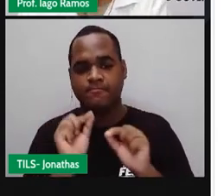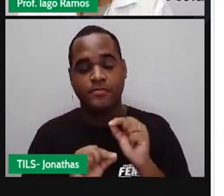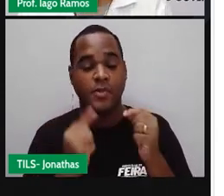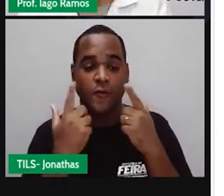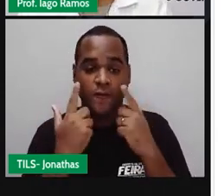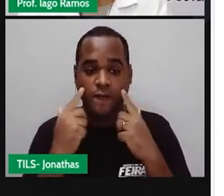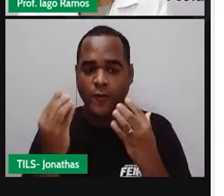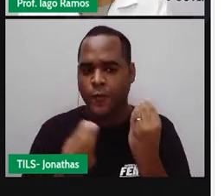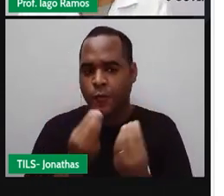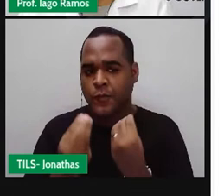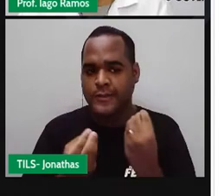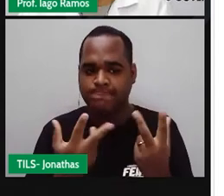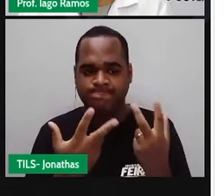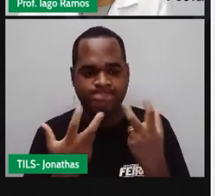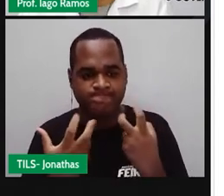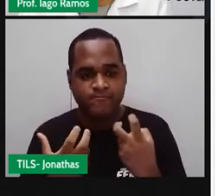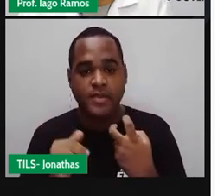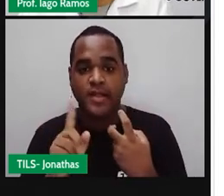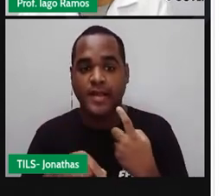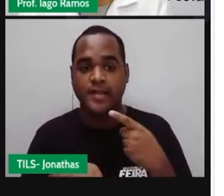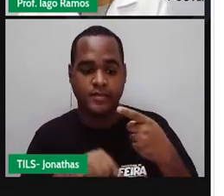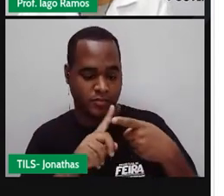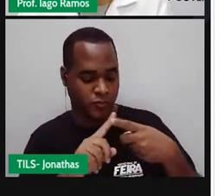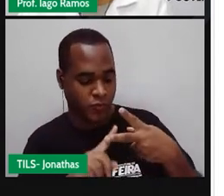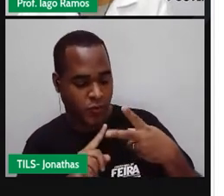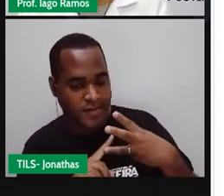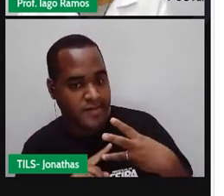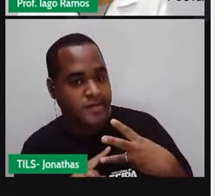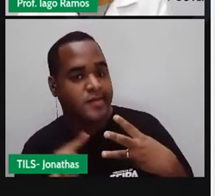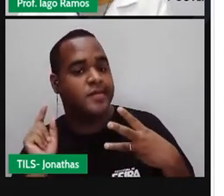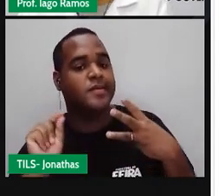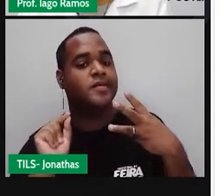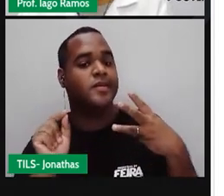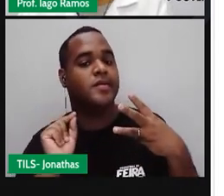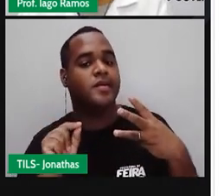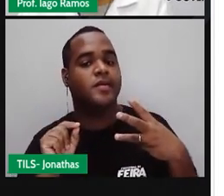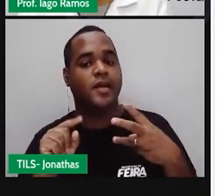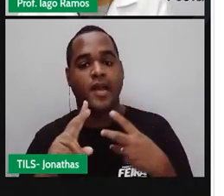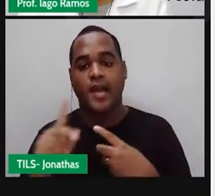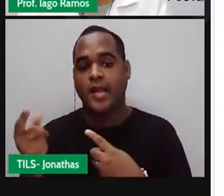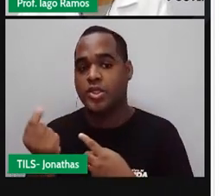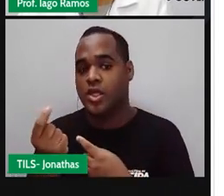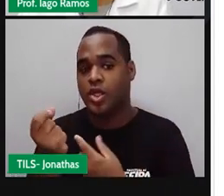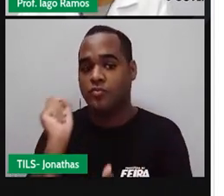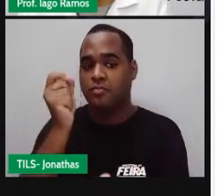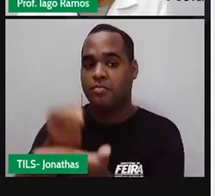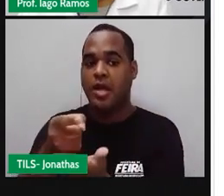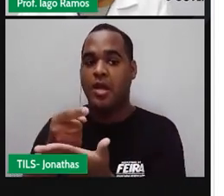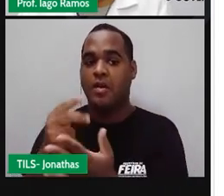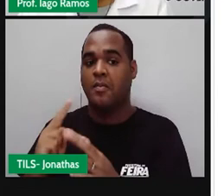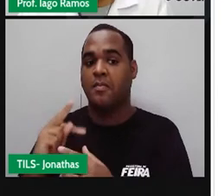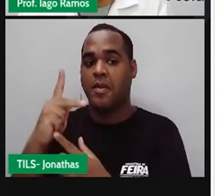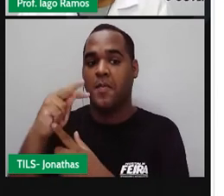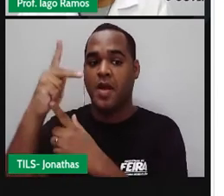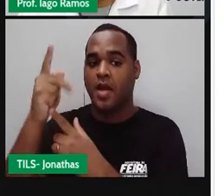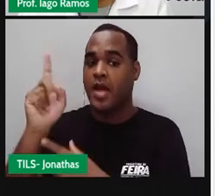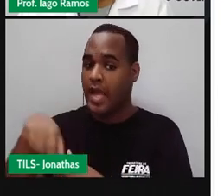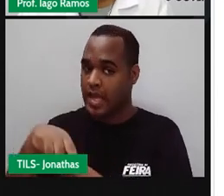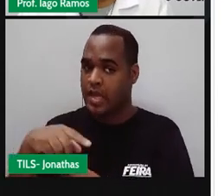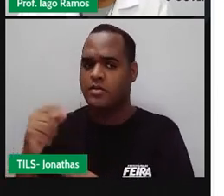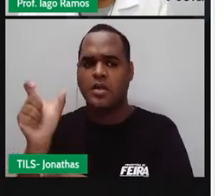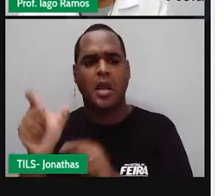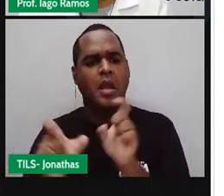gente precisa descobrir qual dos três e foi o que contribuiu mais como é que a gente